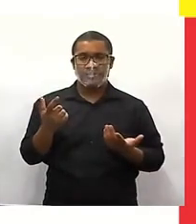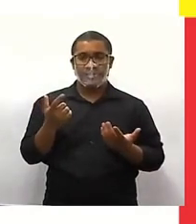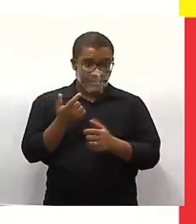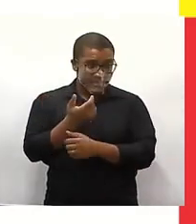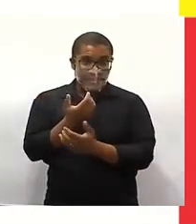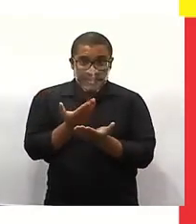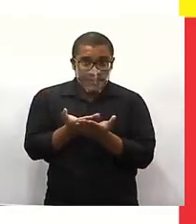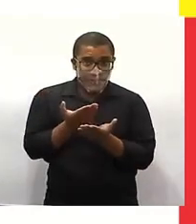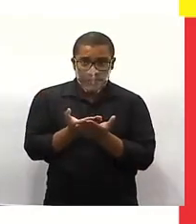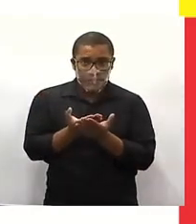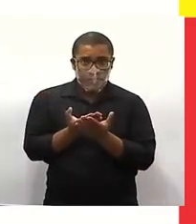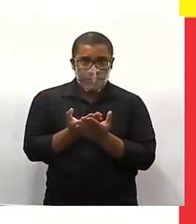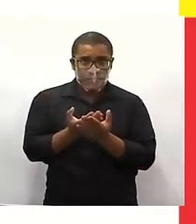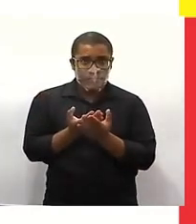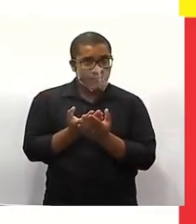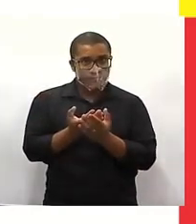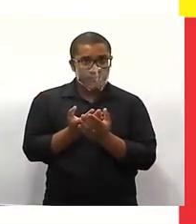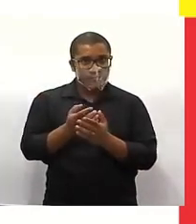dia